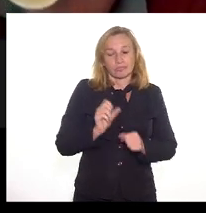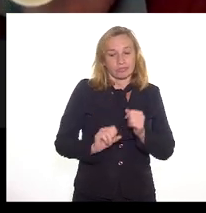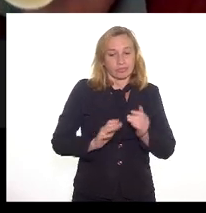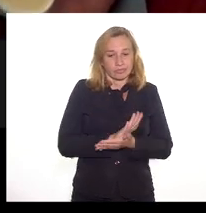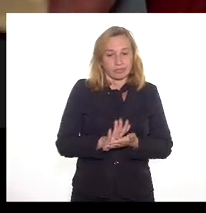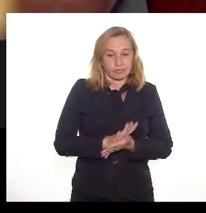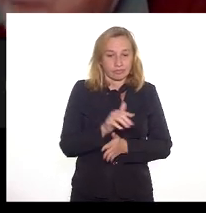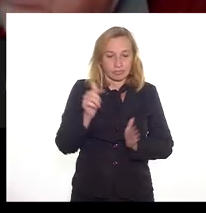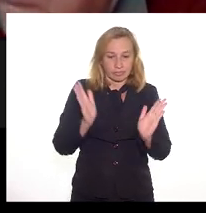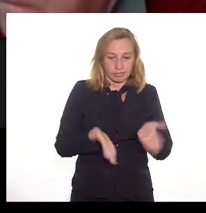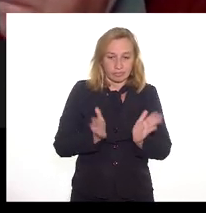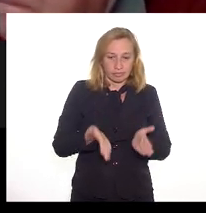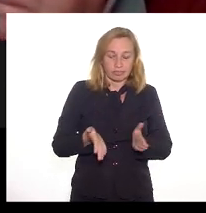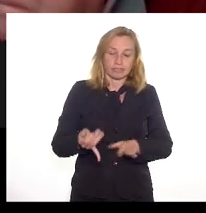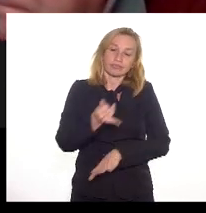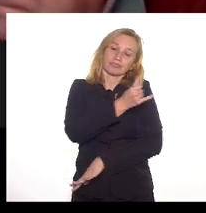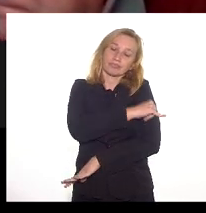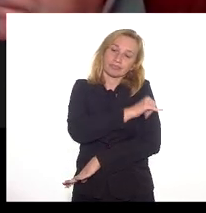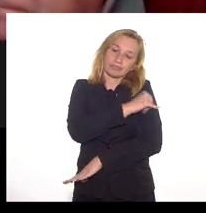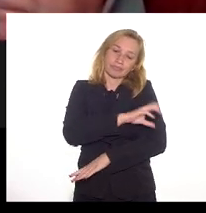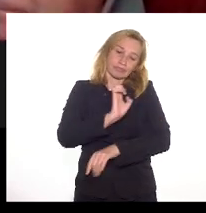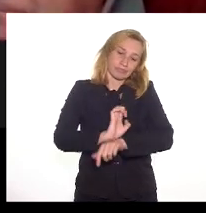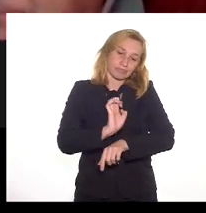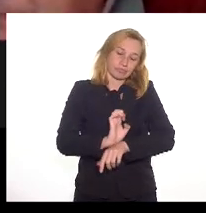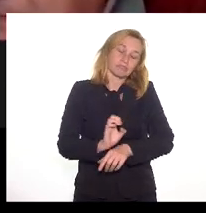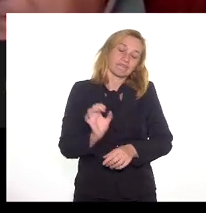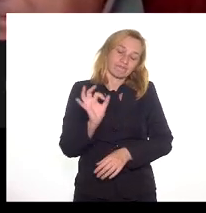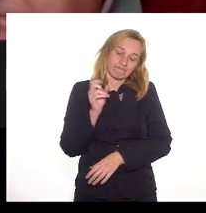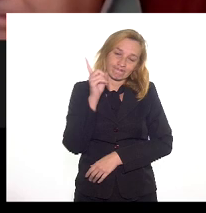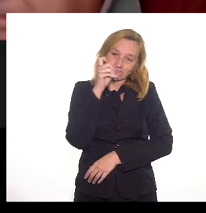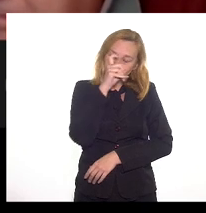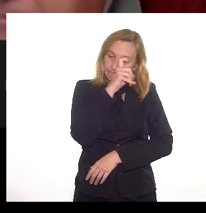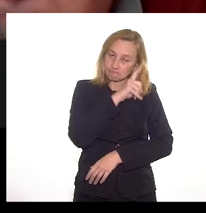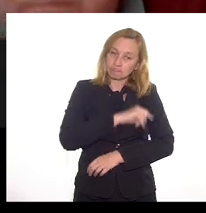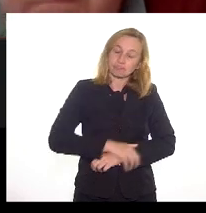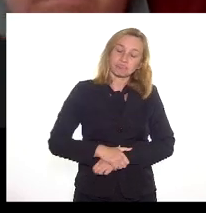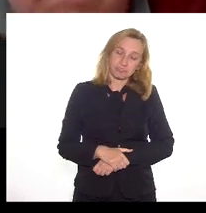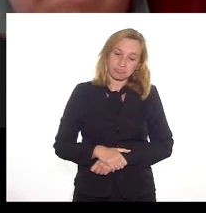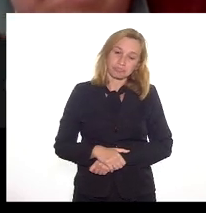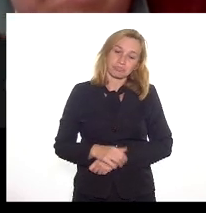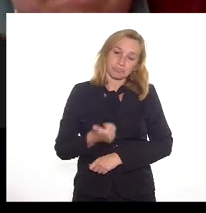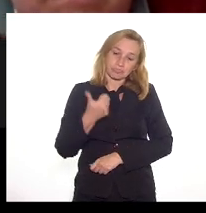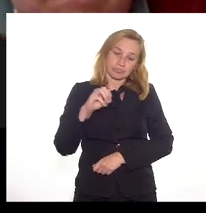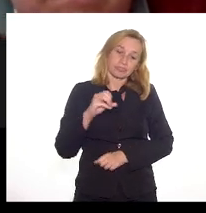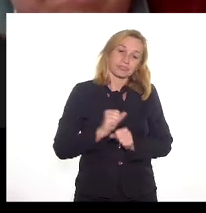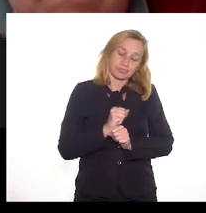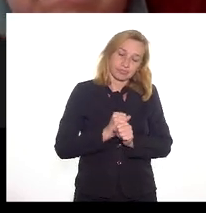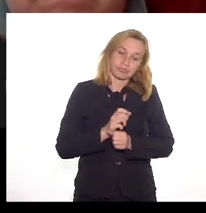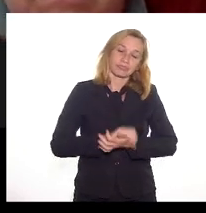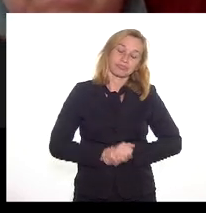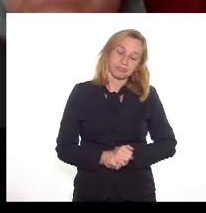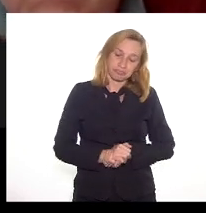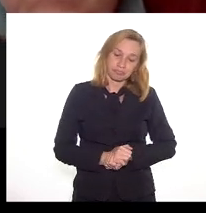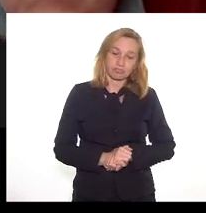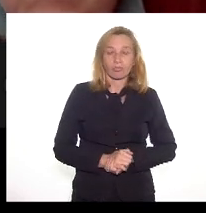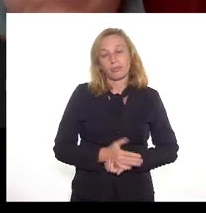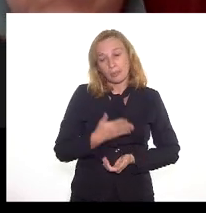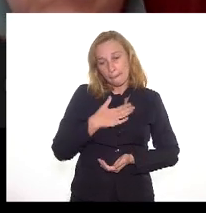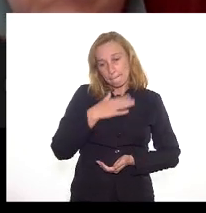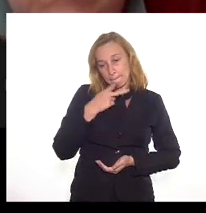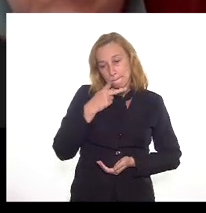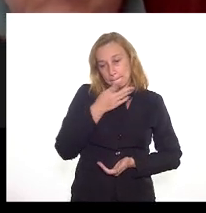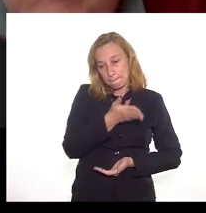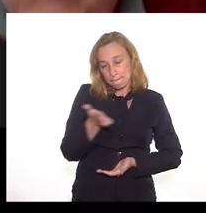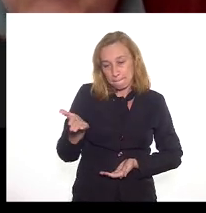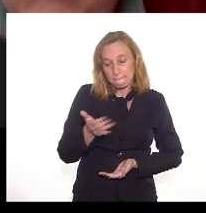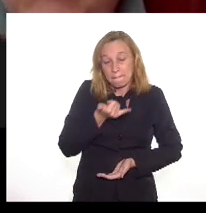estado do Rio de Janeiro dificilmente o será daqui a 10 anos. Era isso que eu tinha para falar